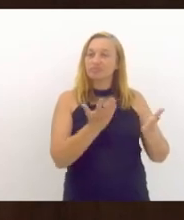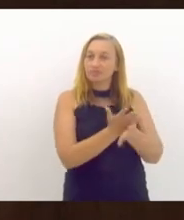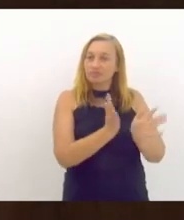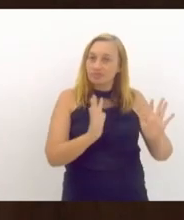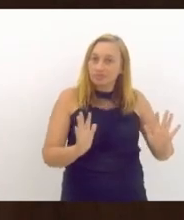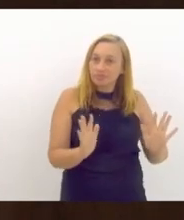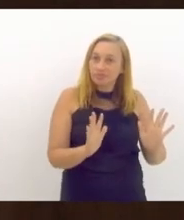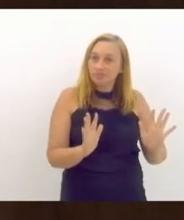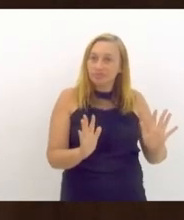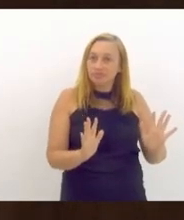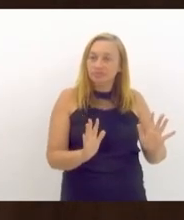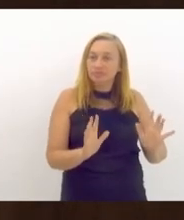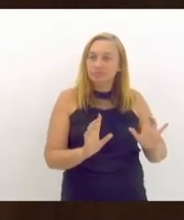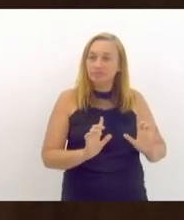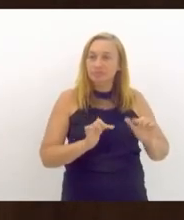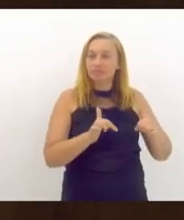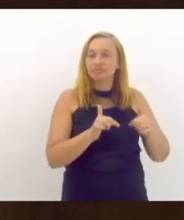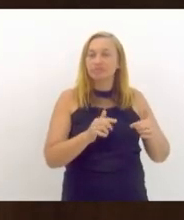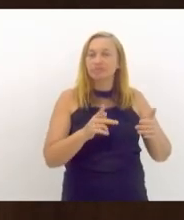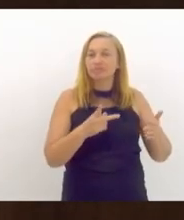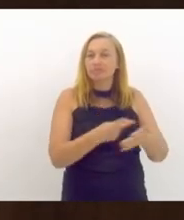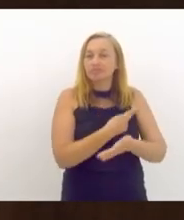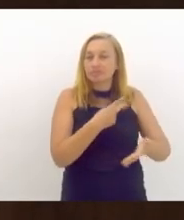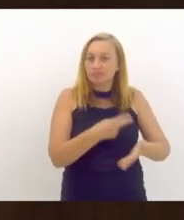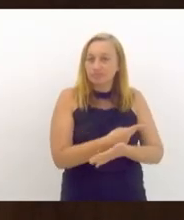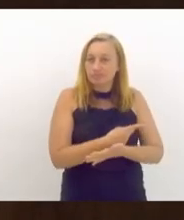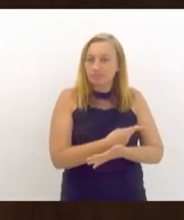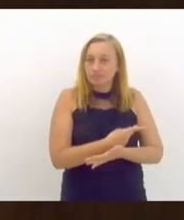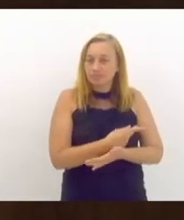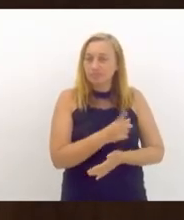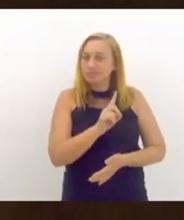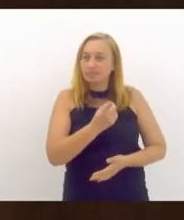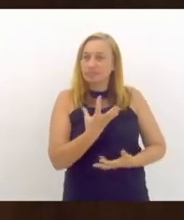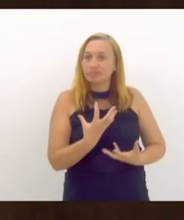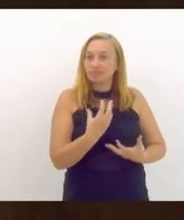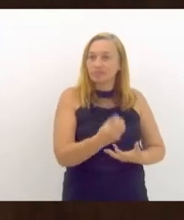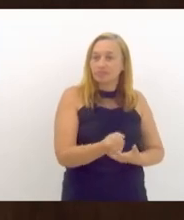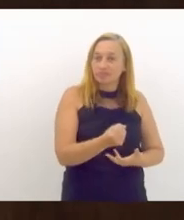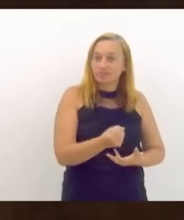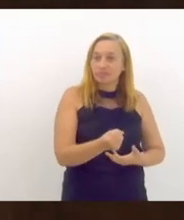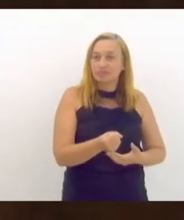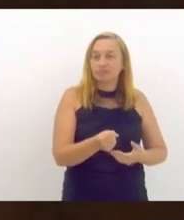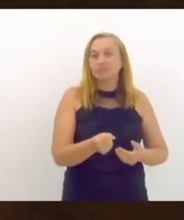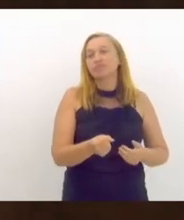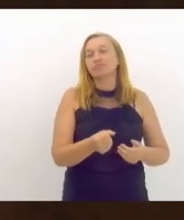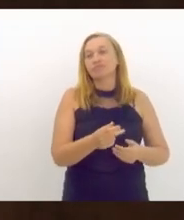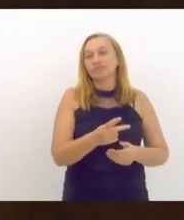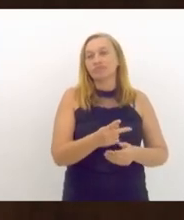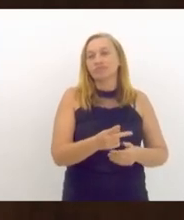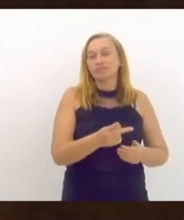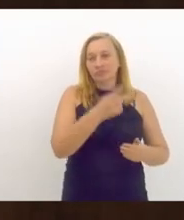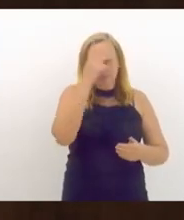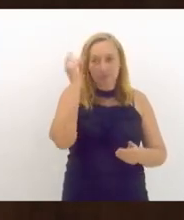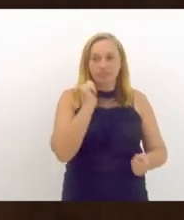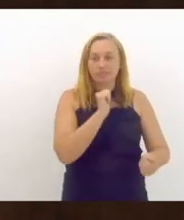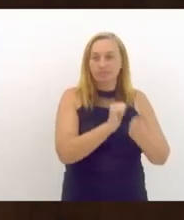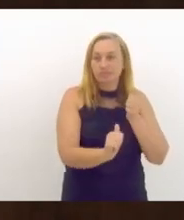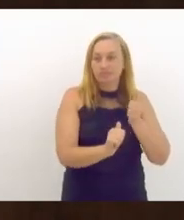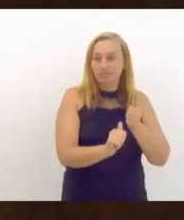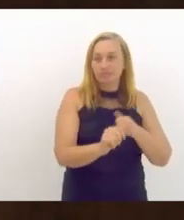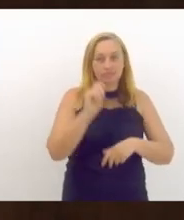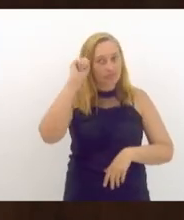né, com esse ato injusto e degradante de não aceitar atletas negros. Eu sou uma frequentadora